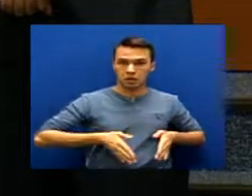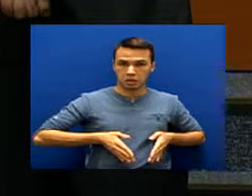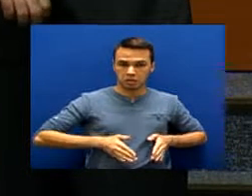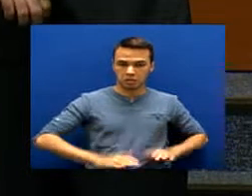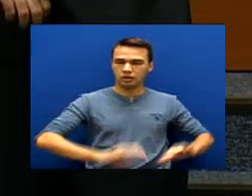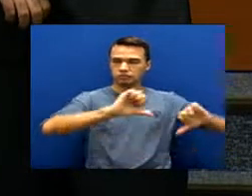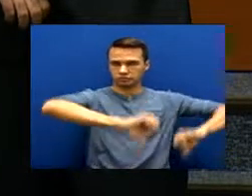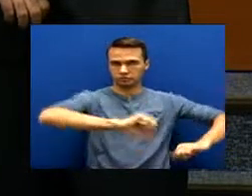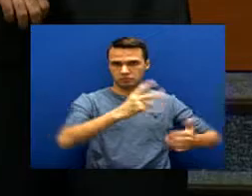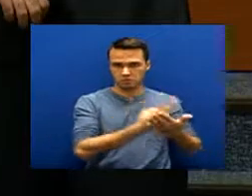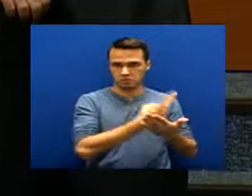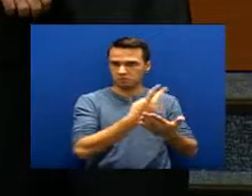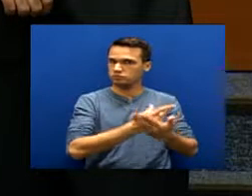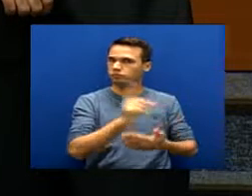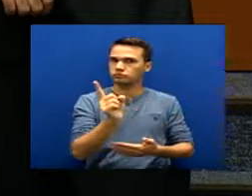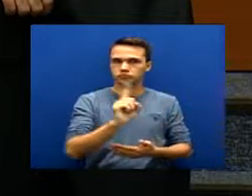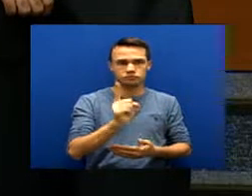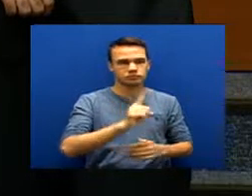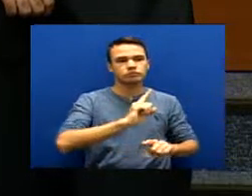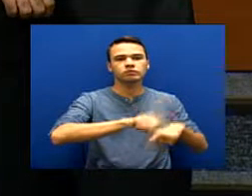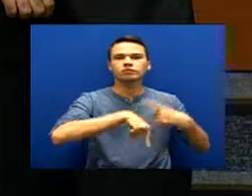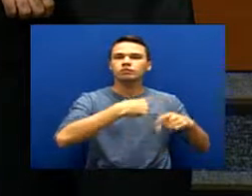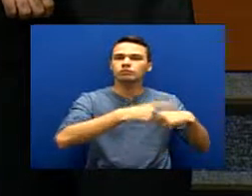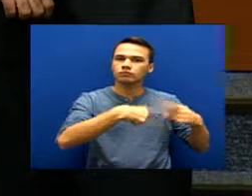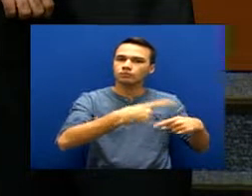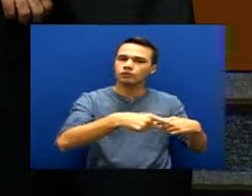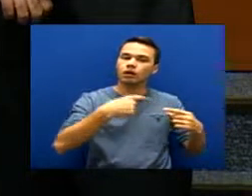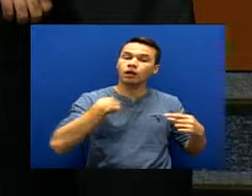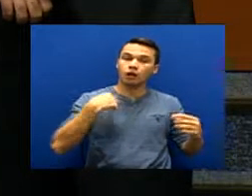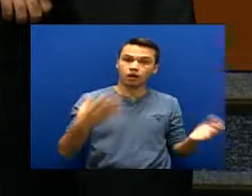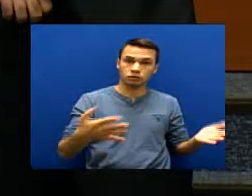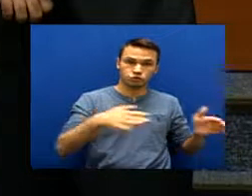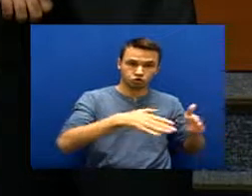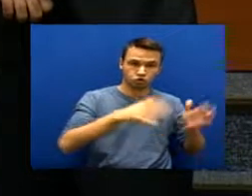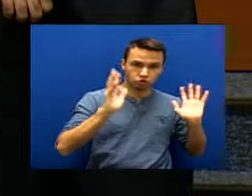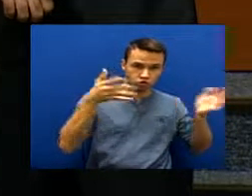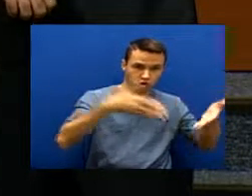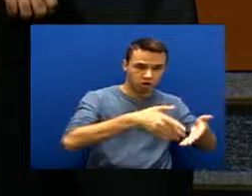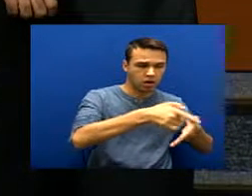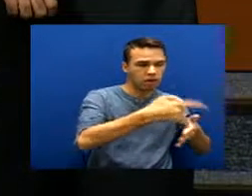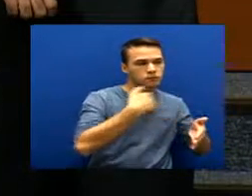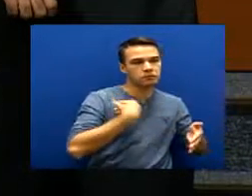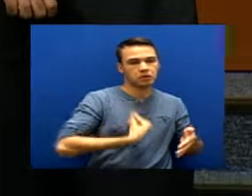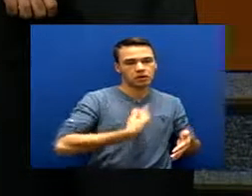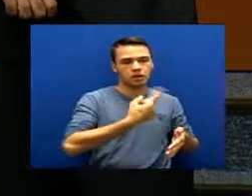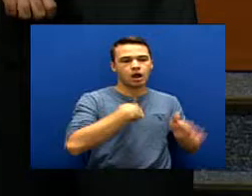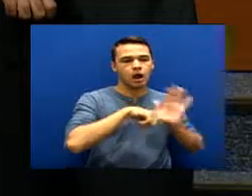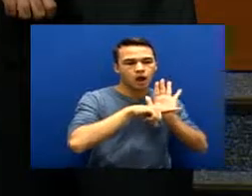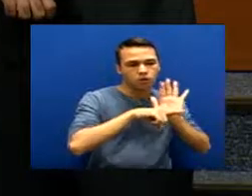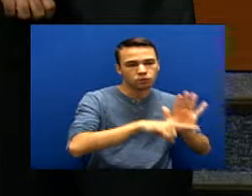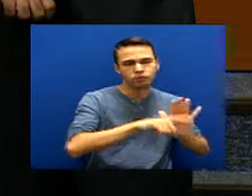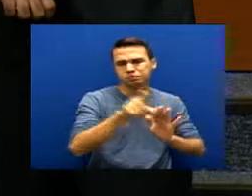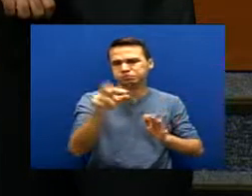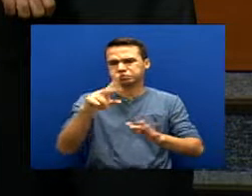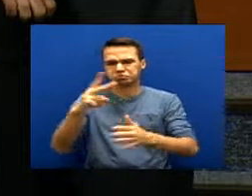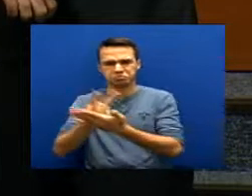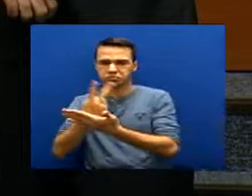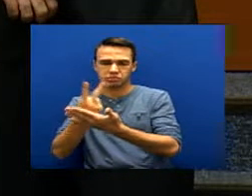os pobres, e entre os pobres, quais os que mais sofrem? Crianças, adolescentes dos bairros da periferia. E